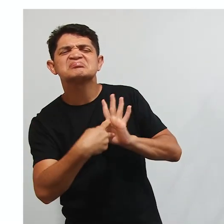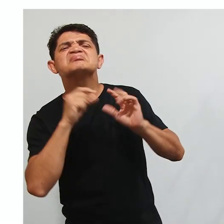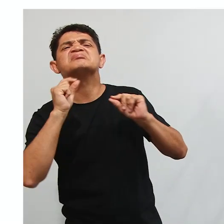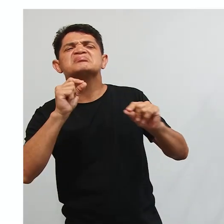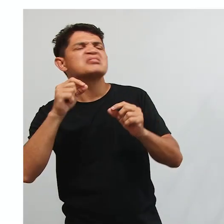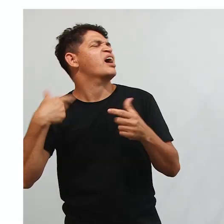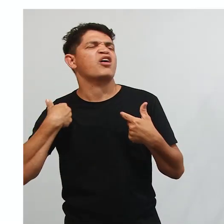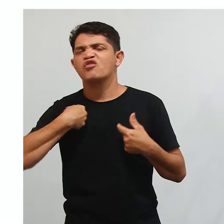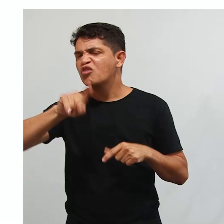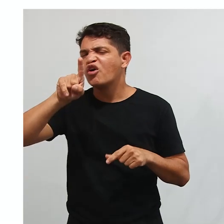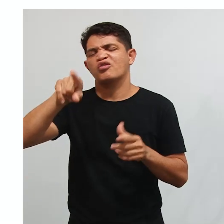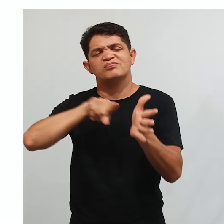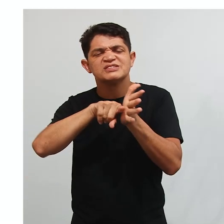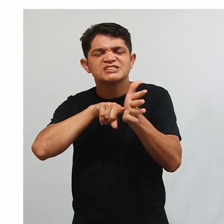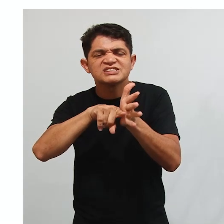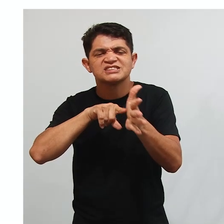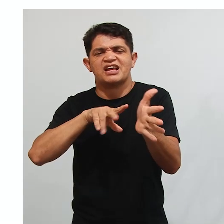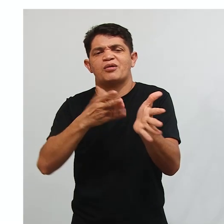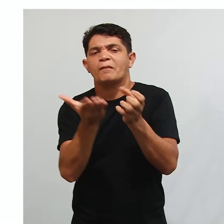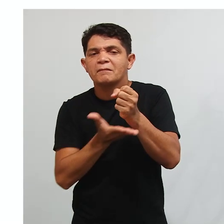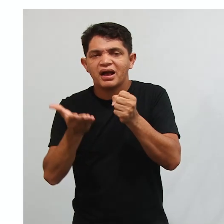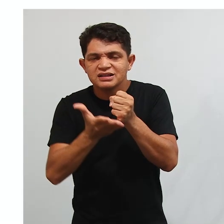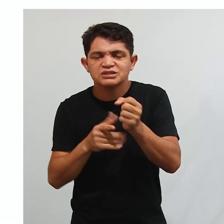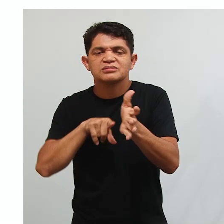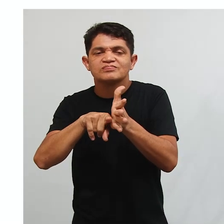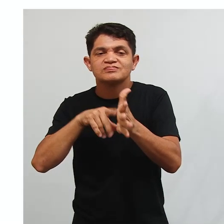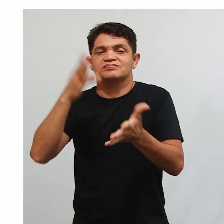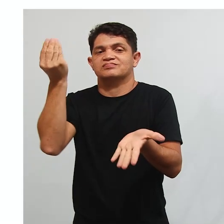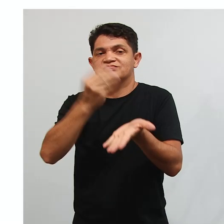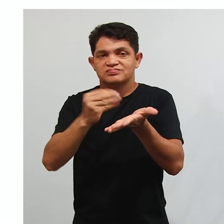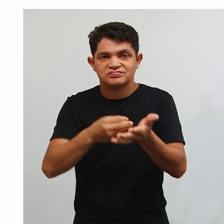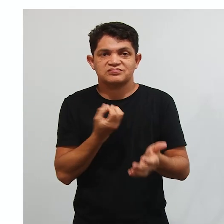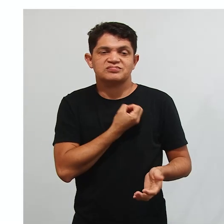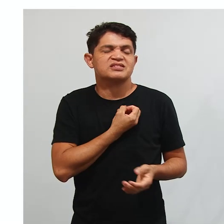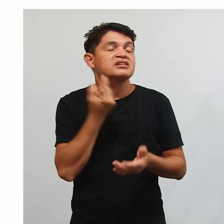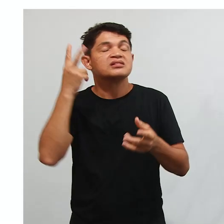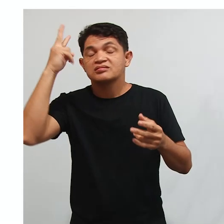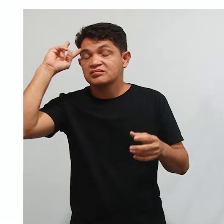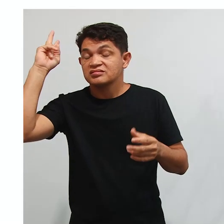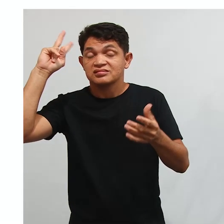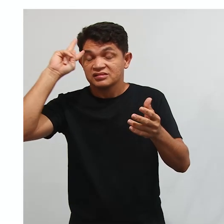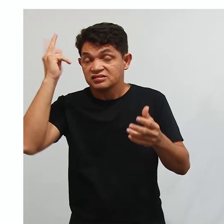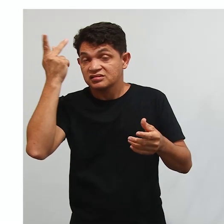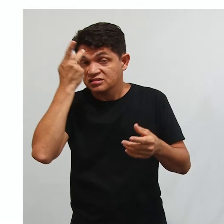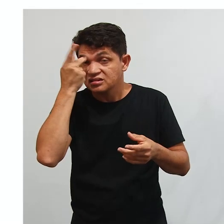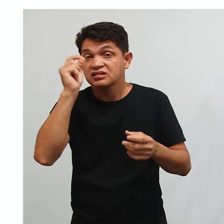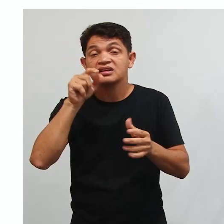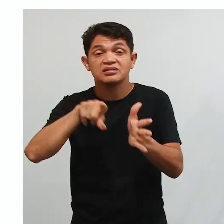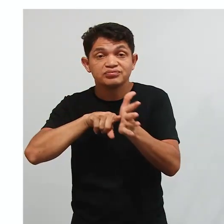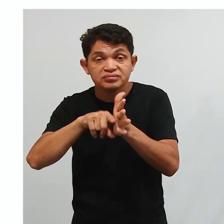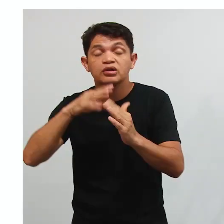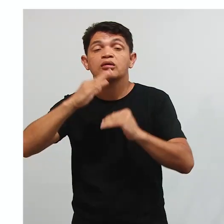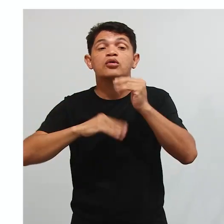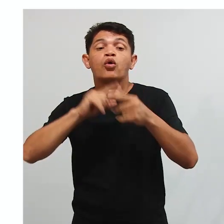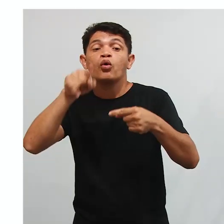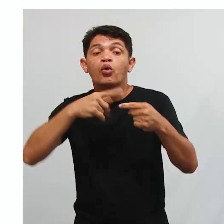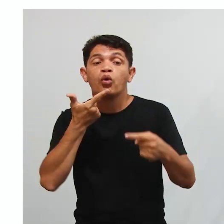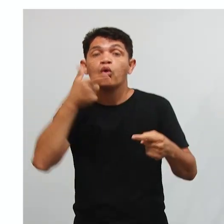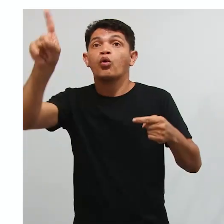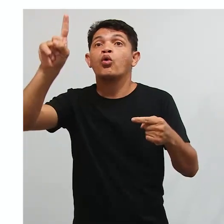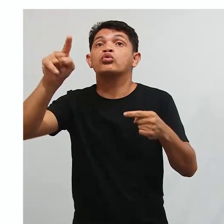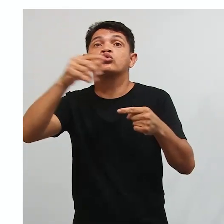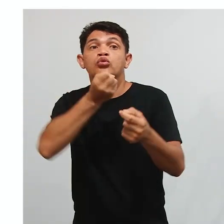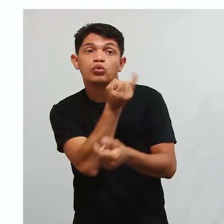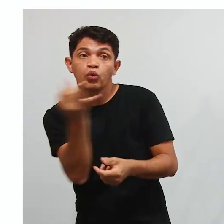fazemos pesquisa básica eles estão ali né pesquisando o básico que eles ainda não sab para que que vai servir quanto aos objetivos